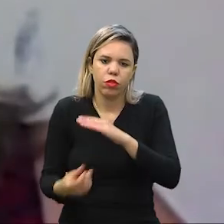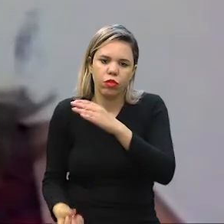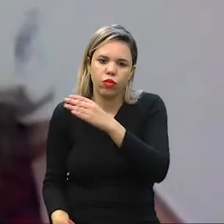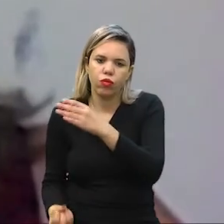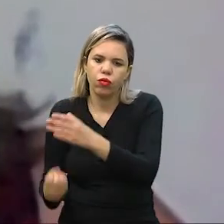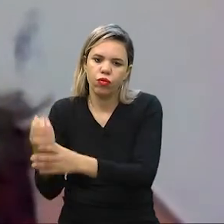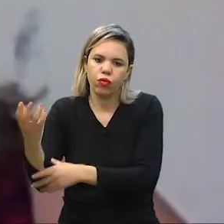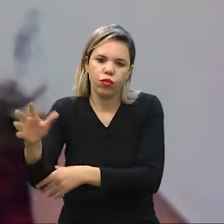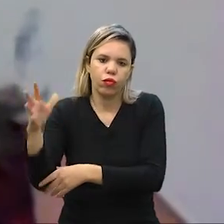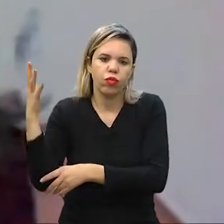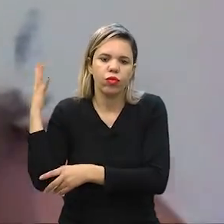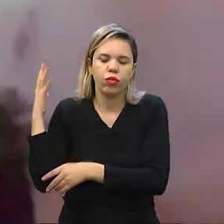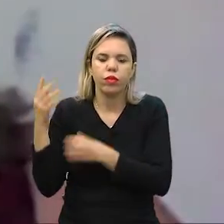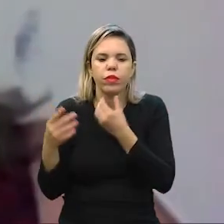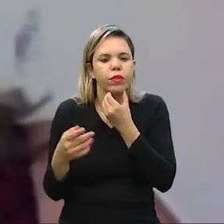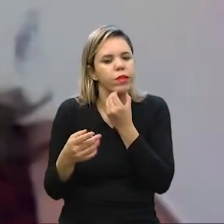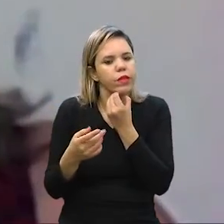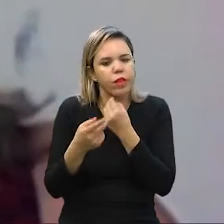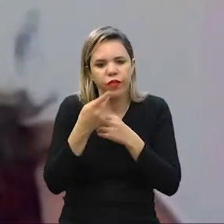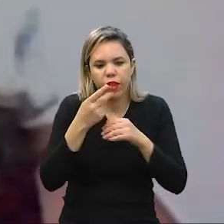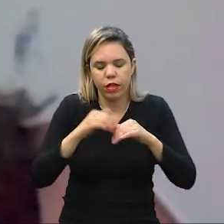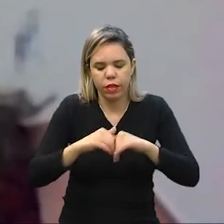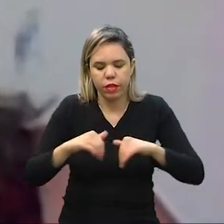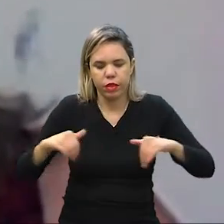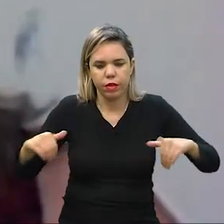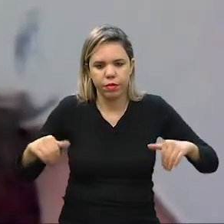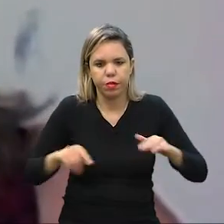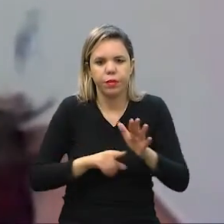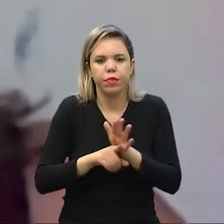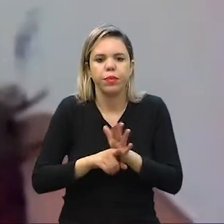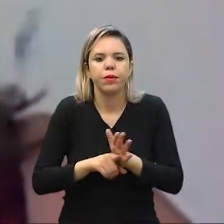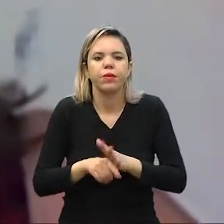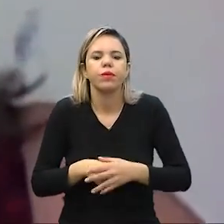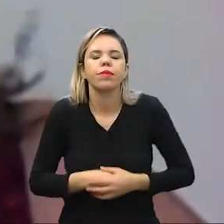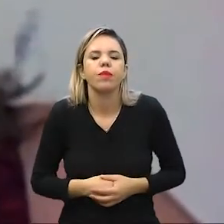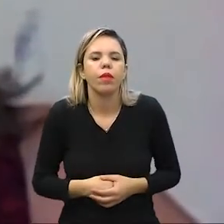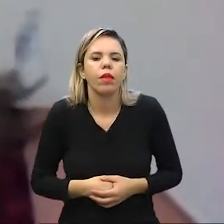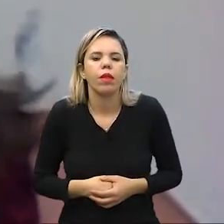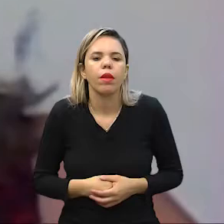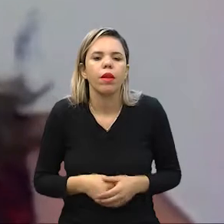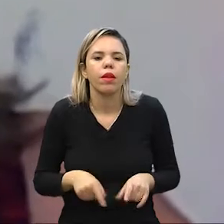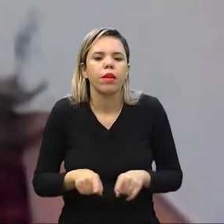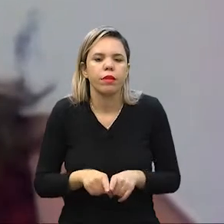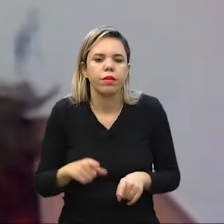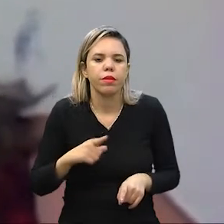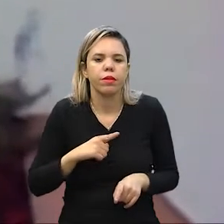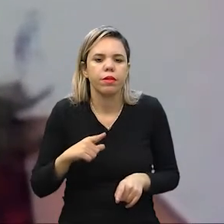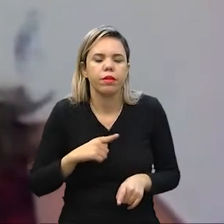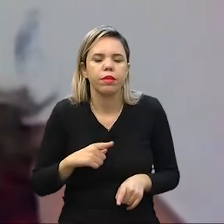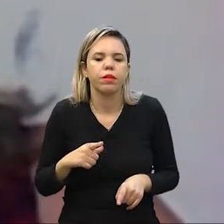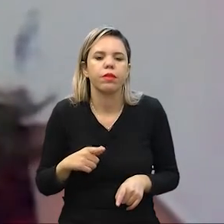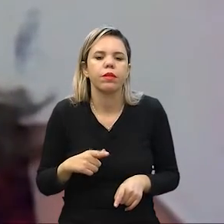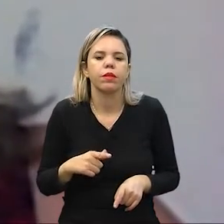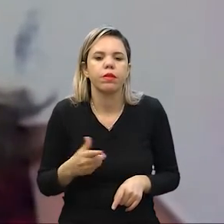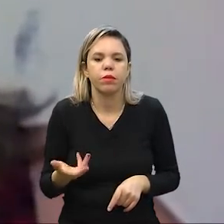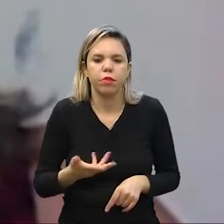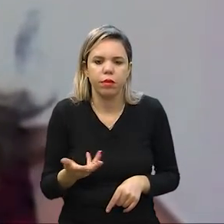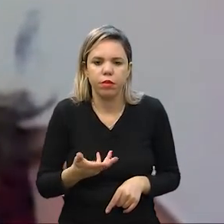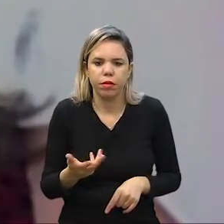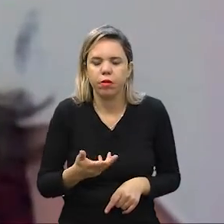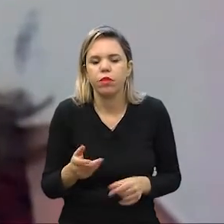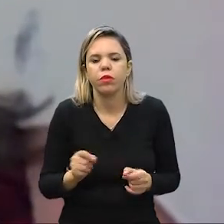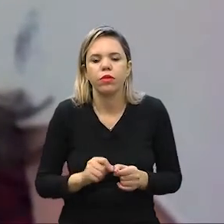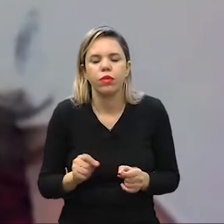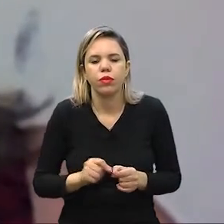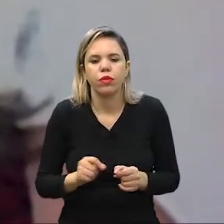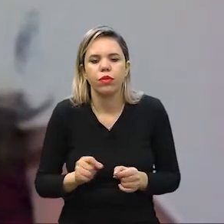Fundação Florestal. Então, como eu disse, elas são separadas da pesquisa. Também há um processo bastante acelerado